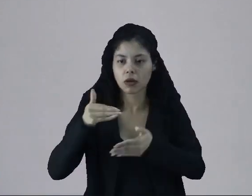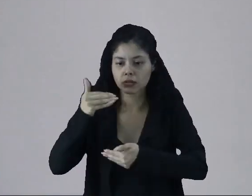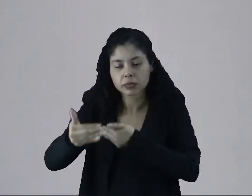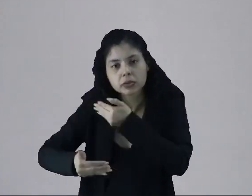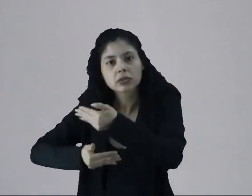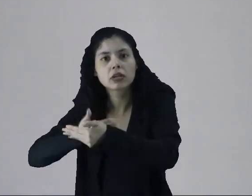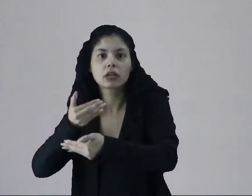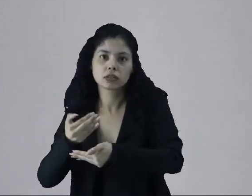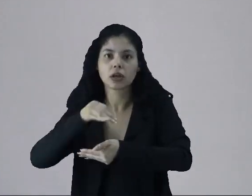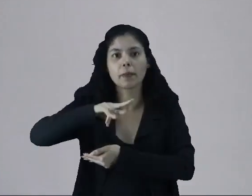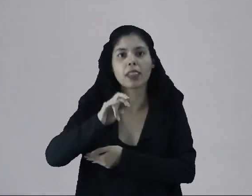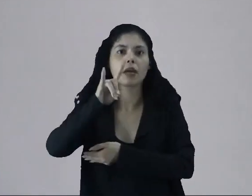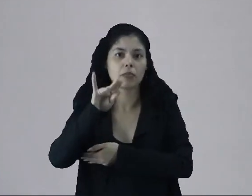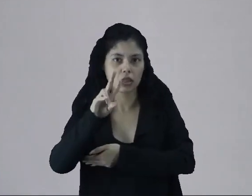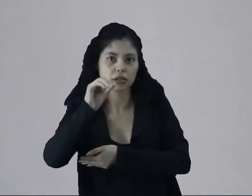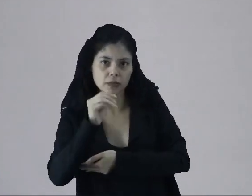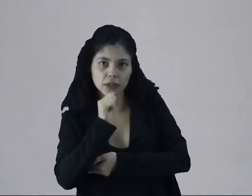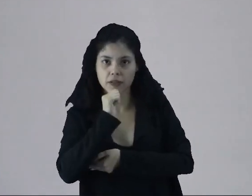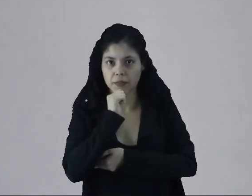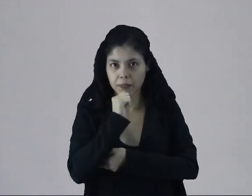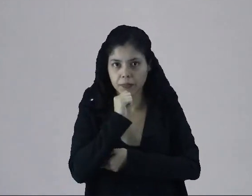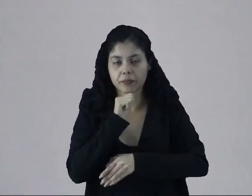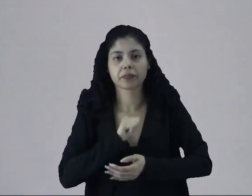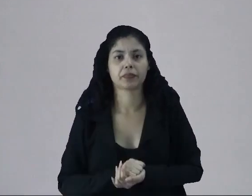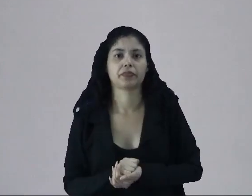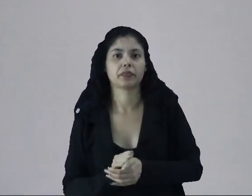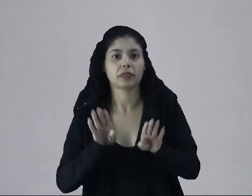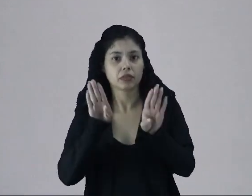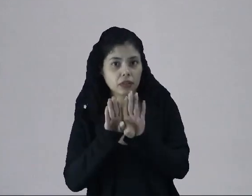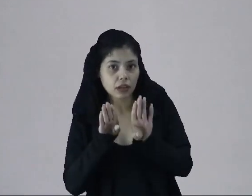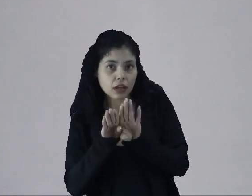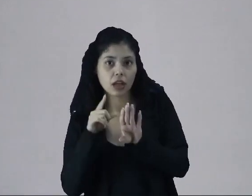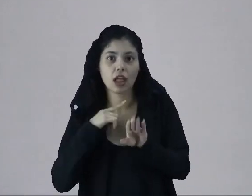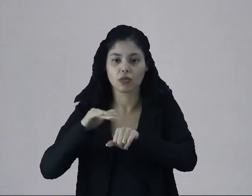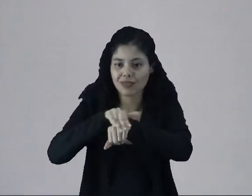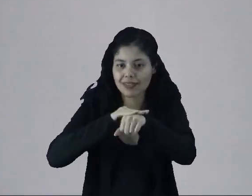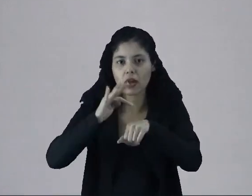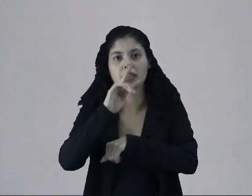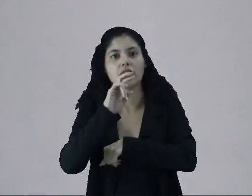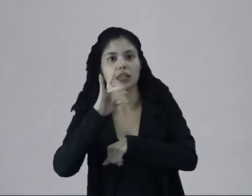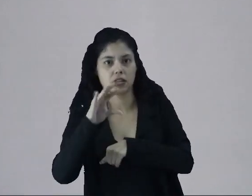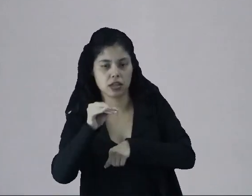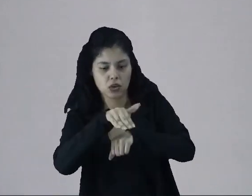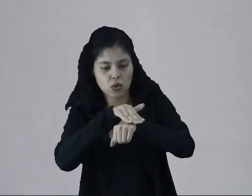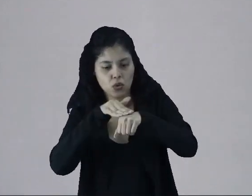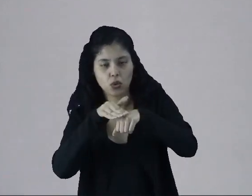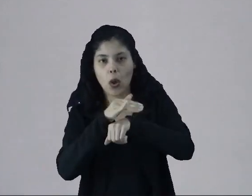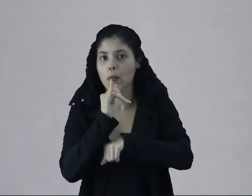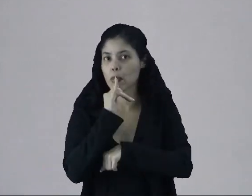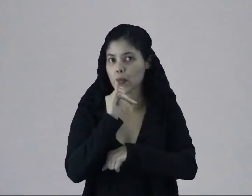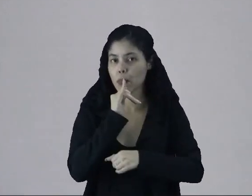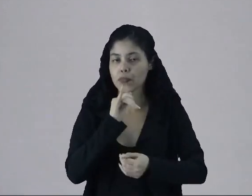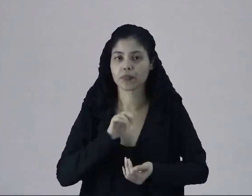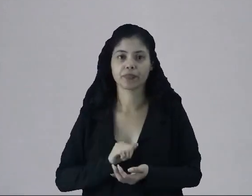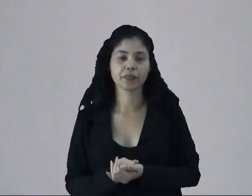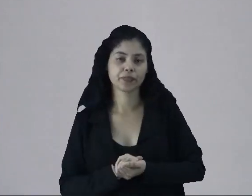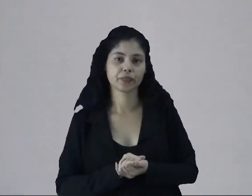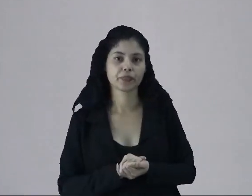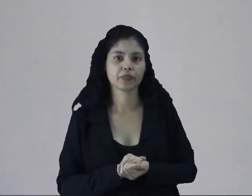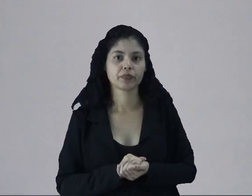processos metabólicos. Esses processos metabólicos vão acontecer onde? No tecido. Então, se a gente está falando, por exemplo, de um